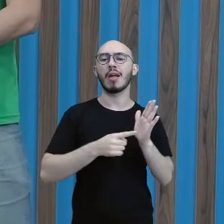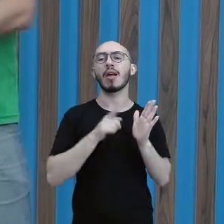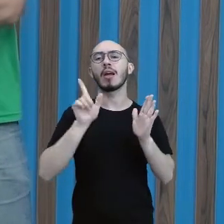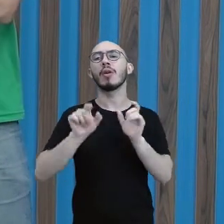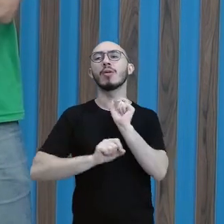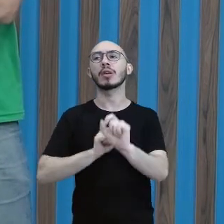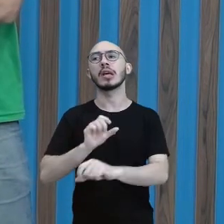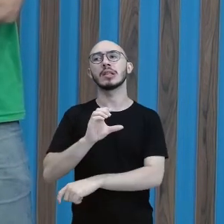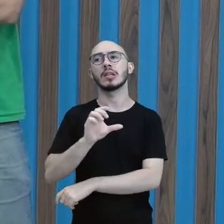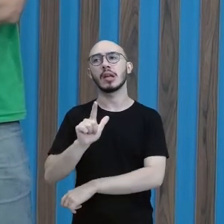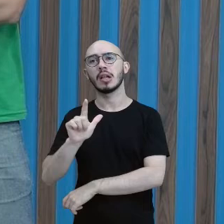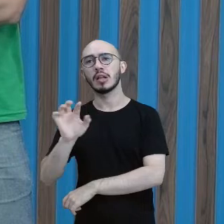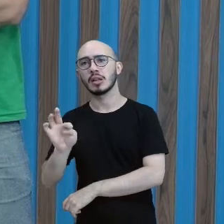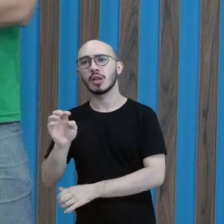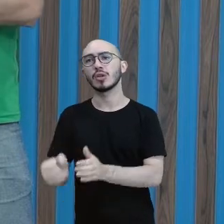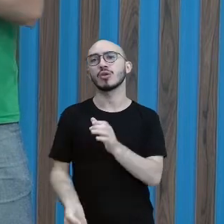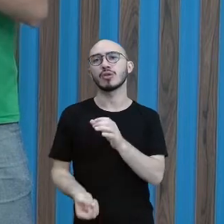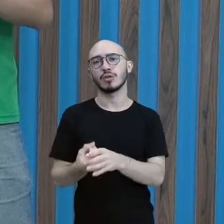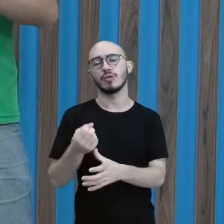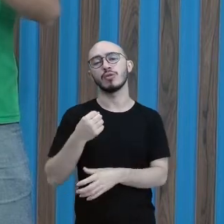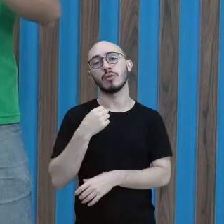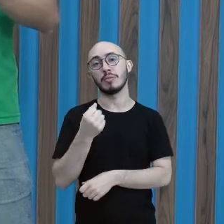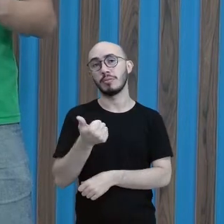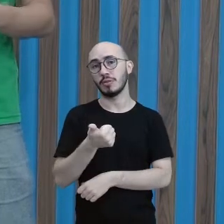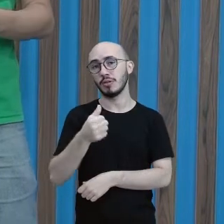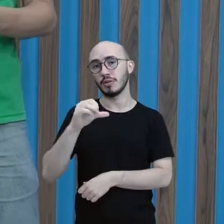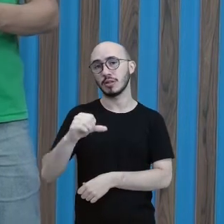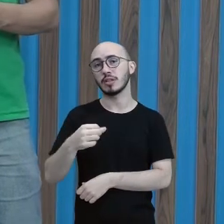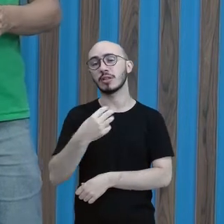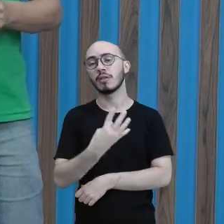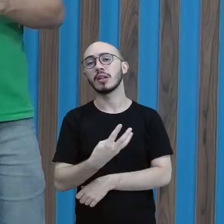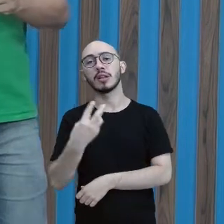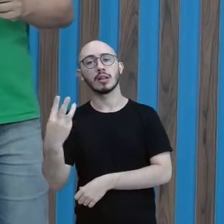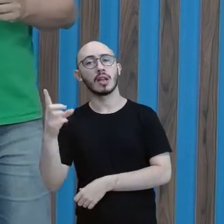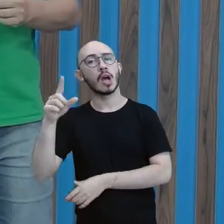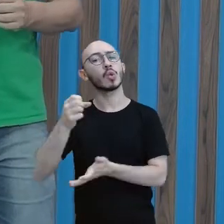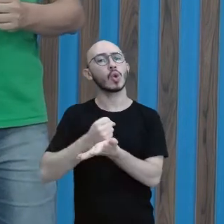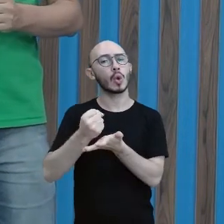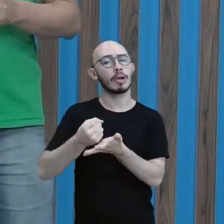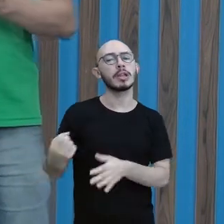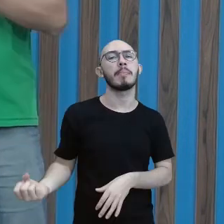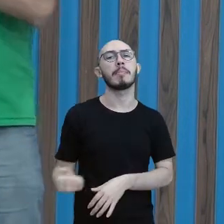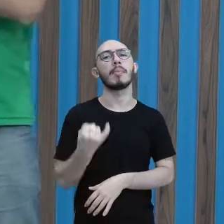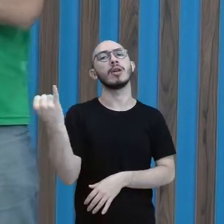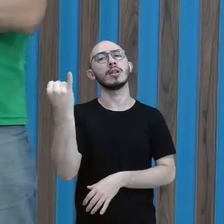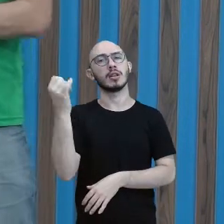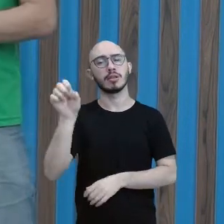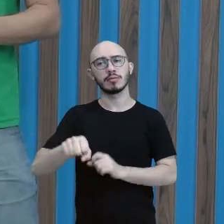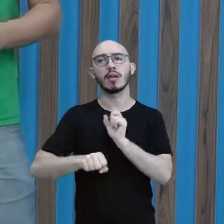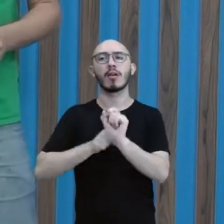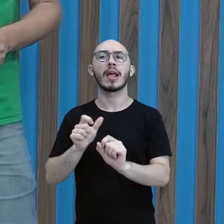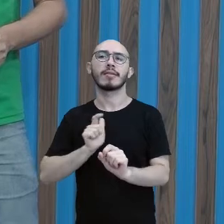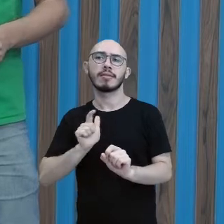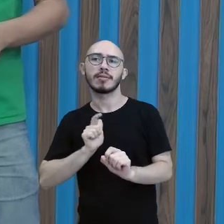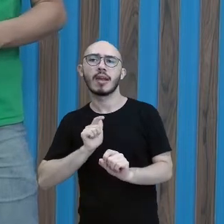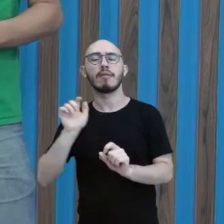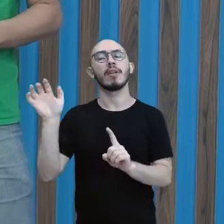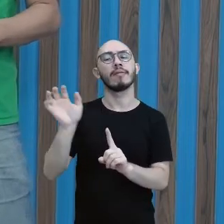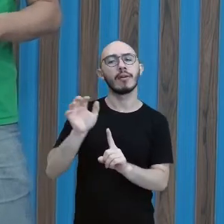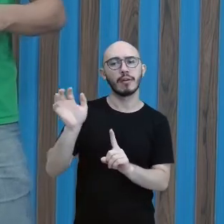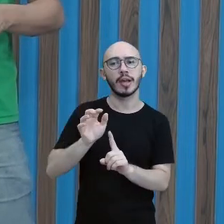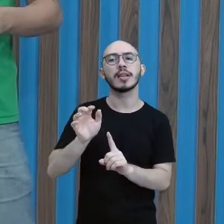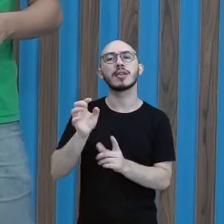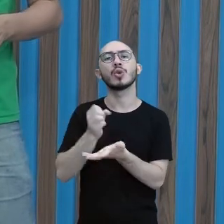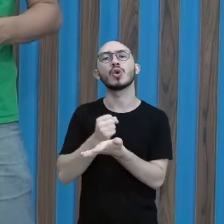CLT ela surge lá em 43, e foi um documento importante, porque, embora ela tenha sido inspirada, né,